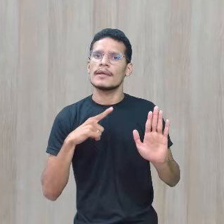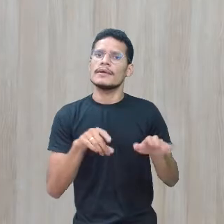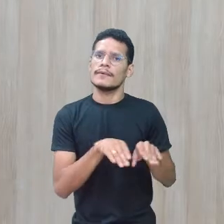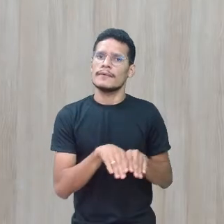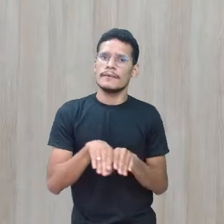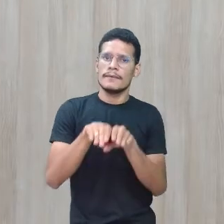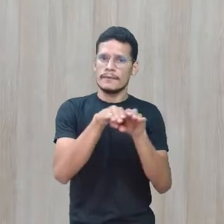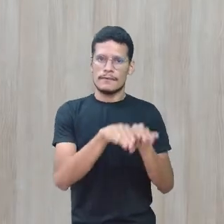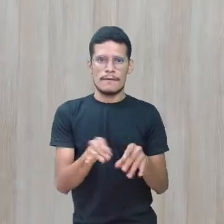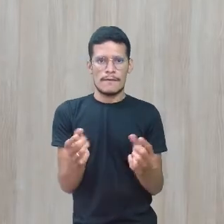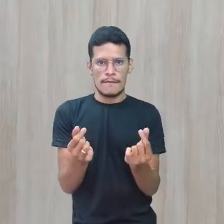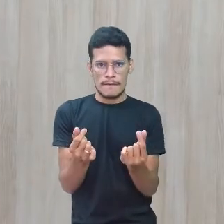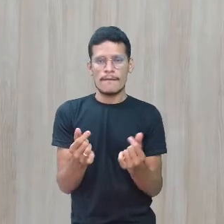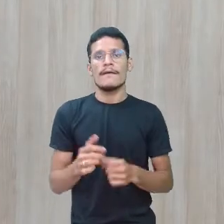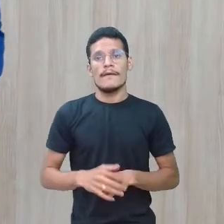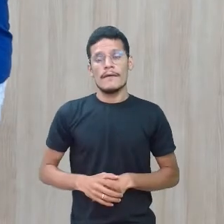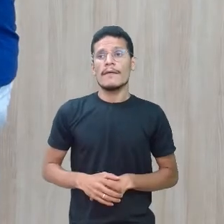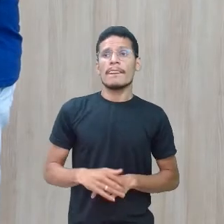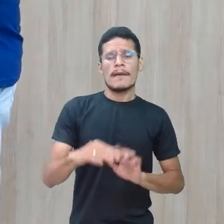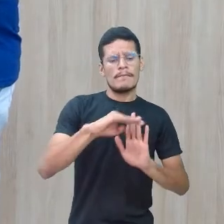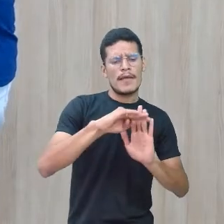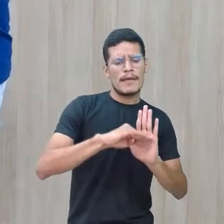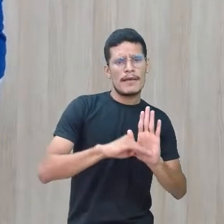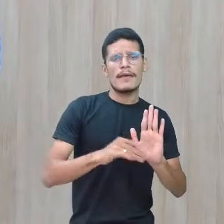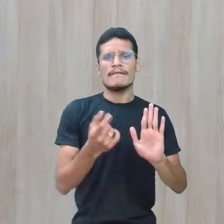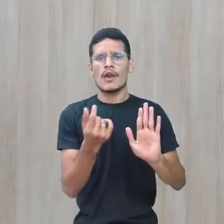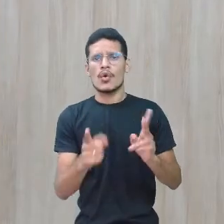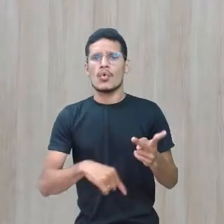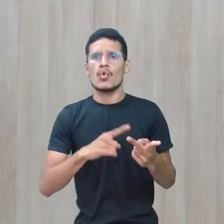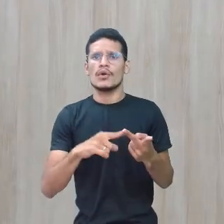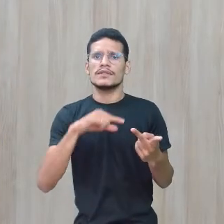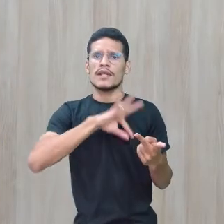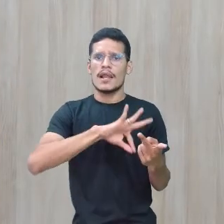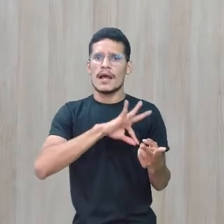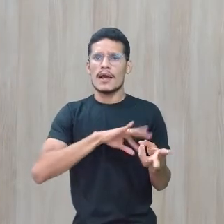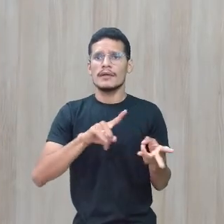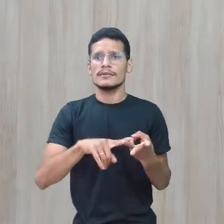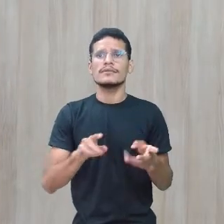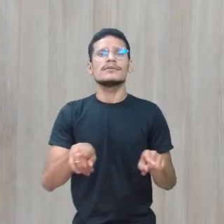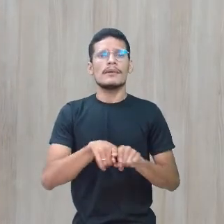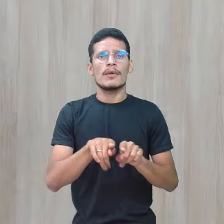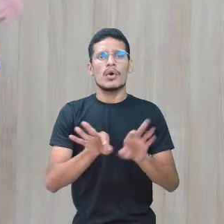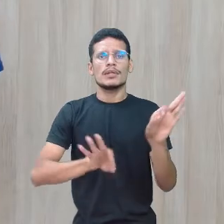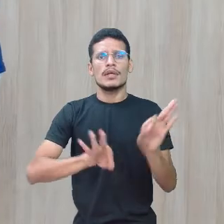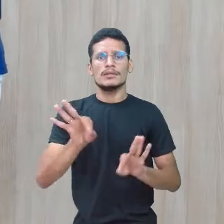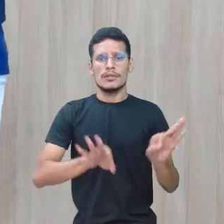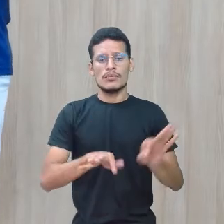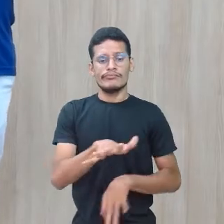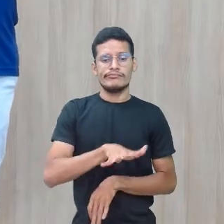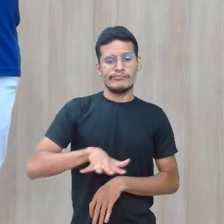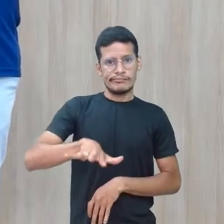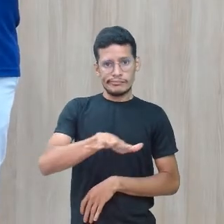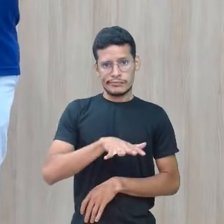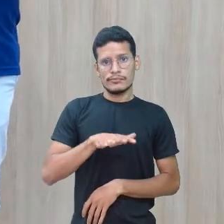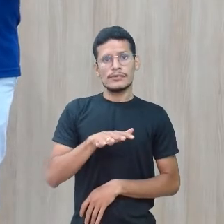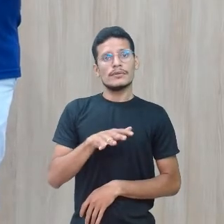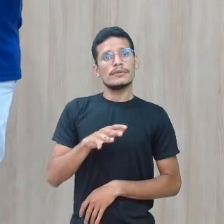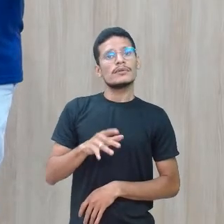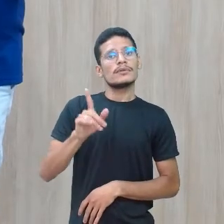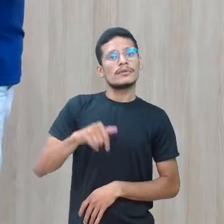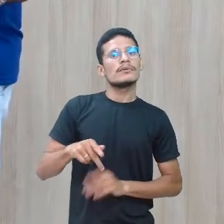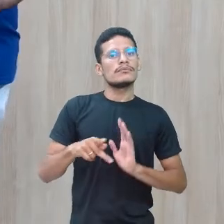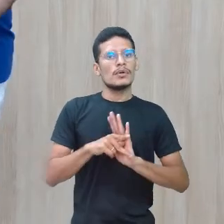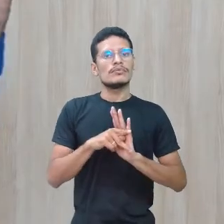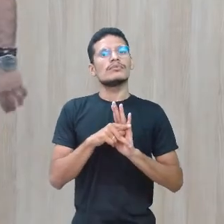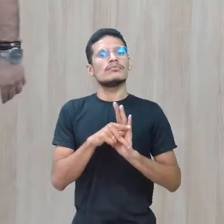ali. Então, a determinação de preços, salários e até a regulação do mercado, né, ela estaria ali sob tutela,